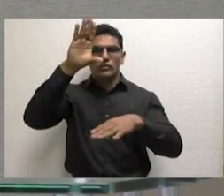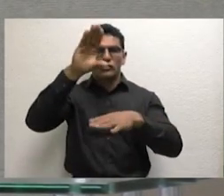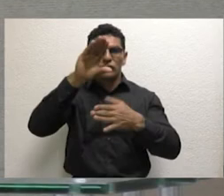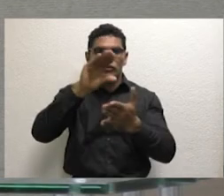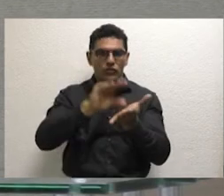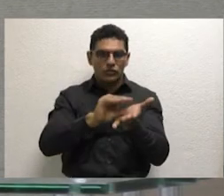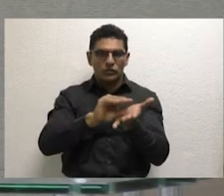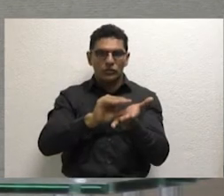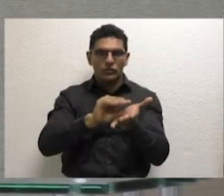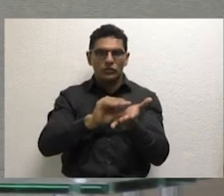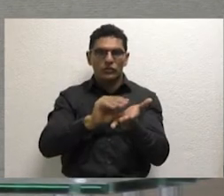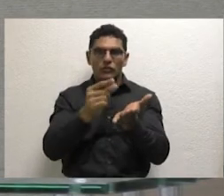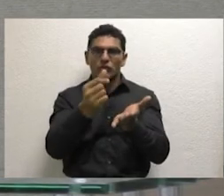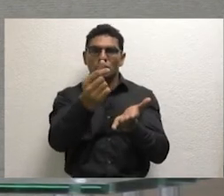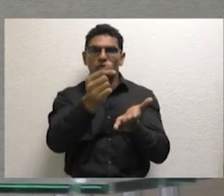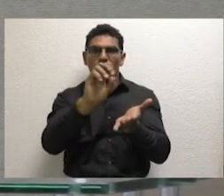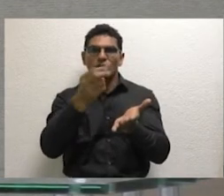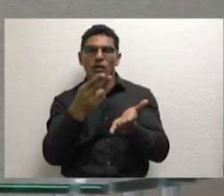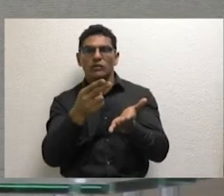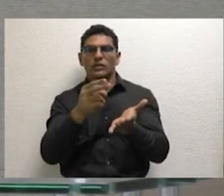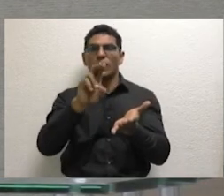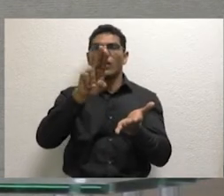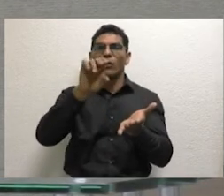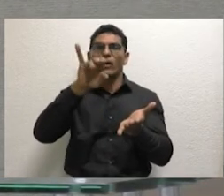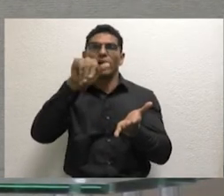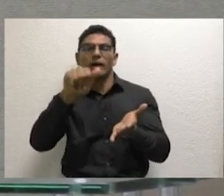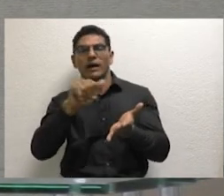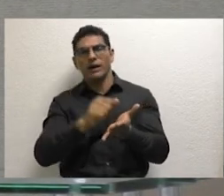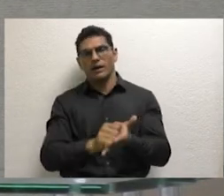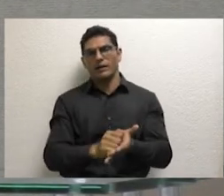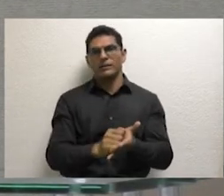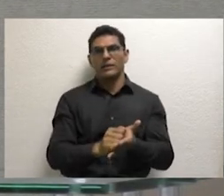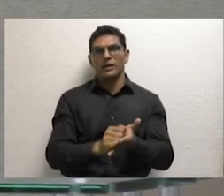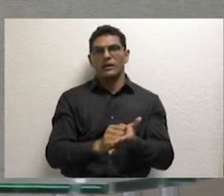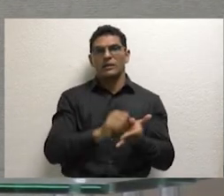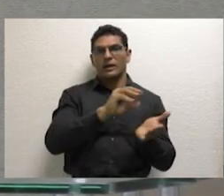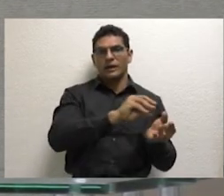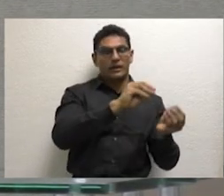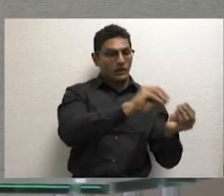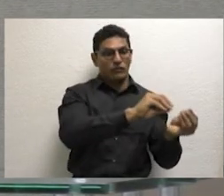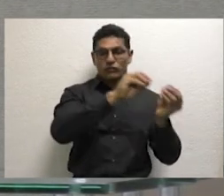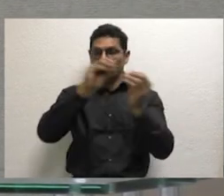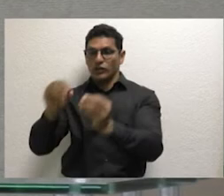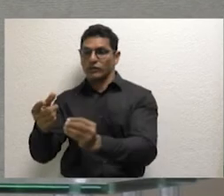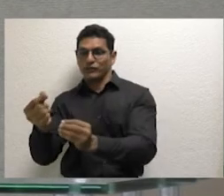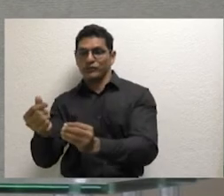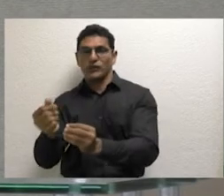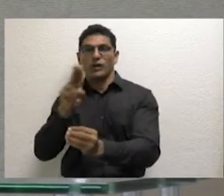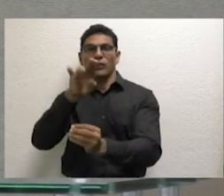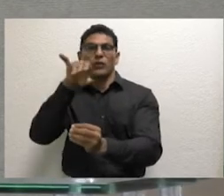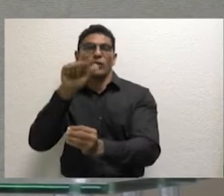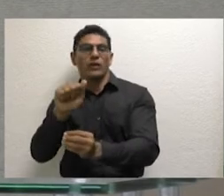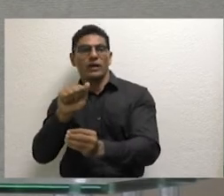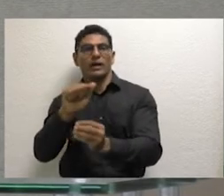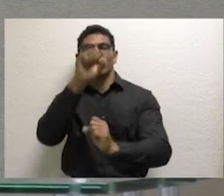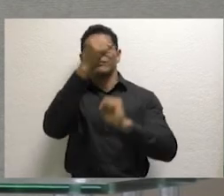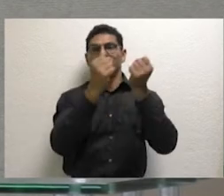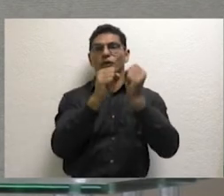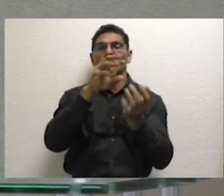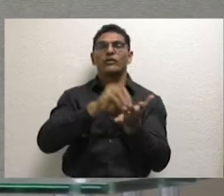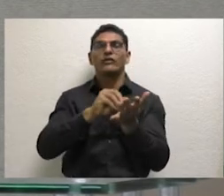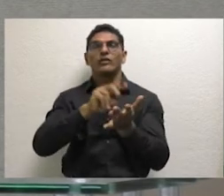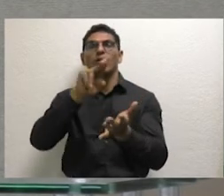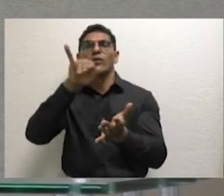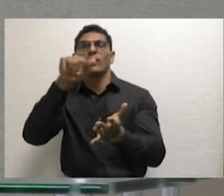aí nós temos a OEA a contribuição do distrito para a OEA o que representa isso o que que falta para a OEA